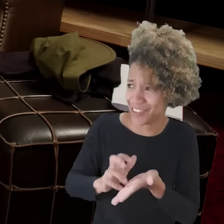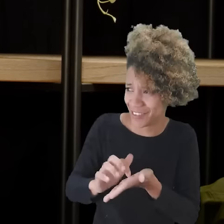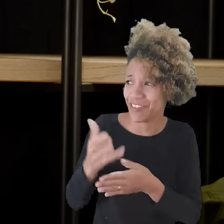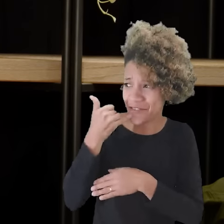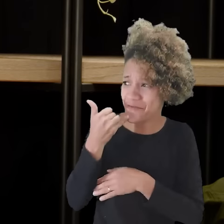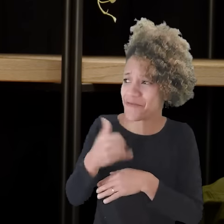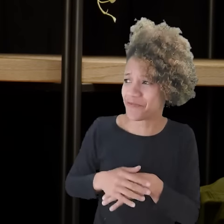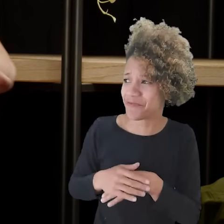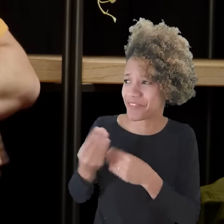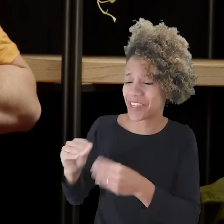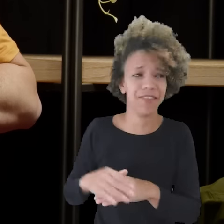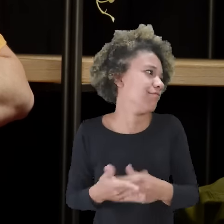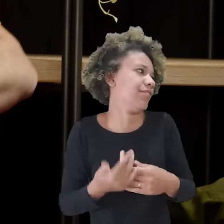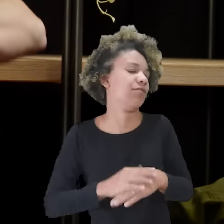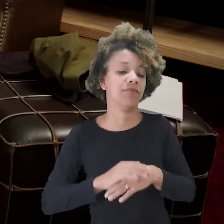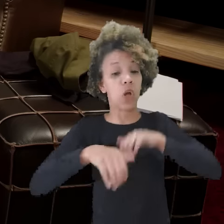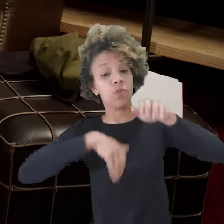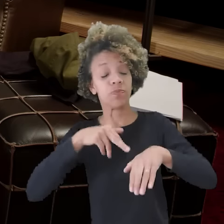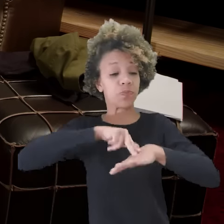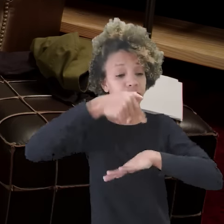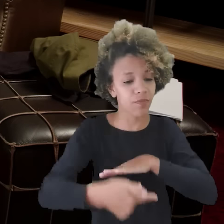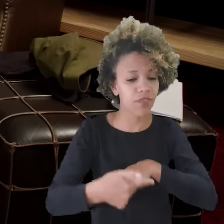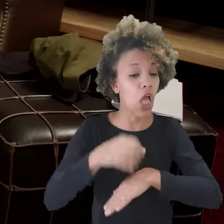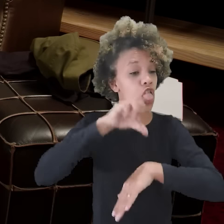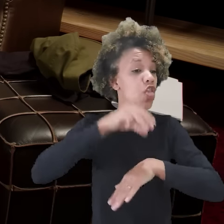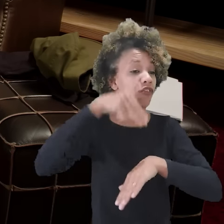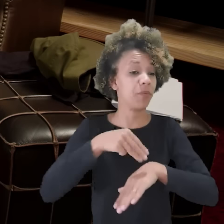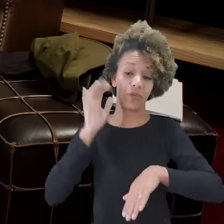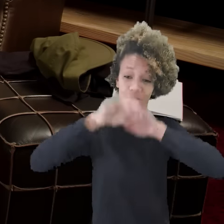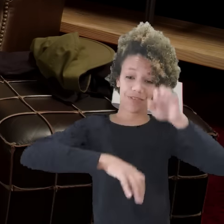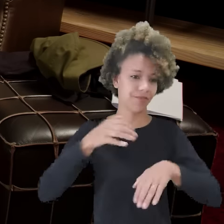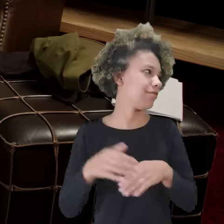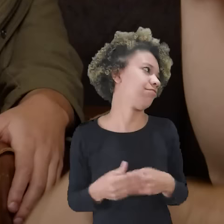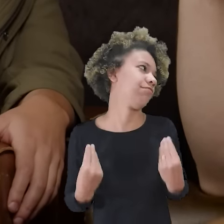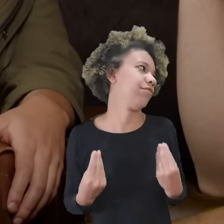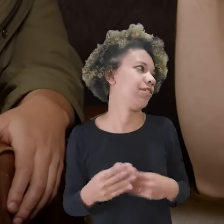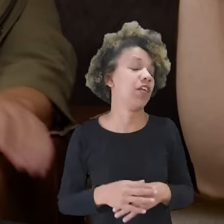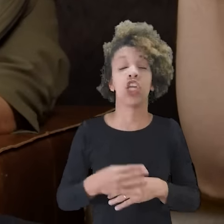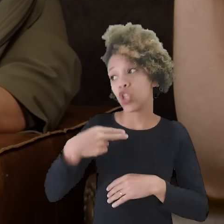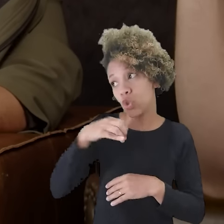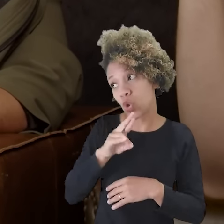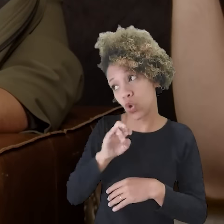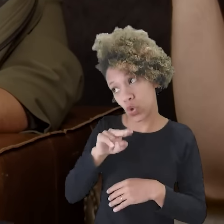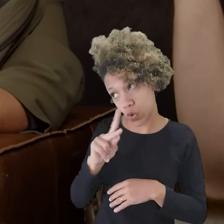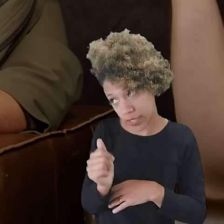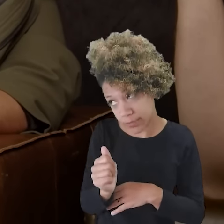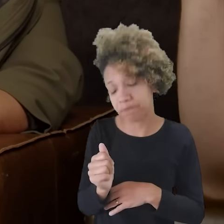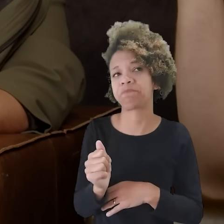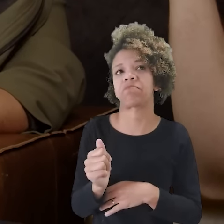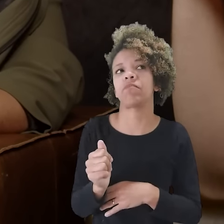se o cara pulou e teve um tubarão ali 9 minutos vou de novo esse cara é burro e Noronha e Noronha eu